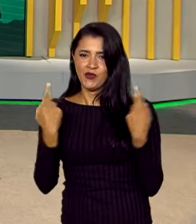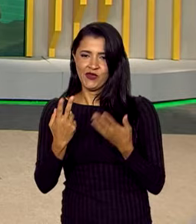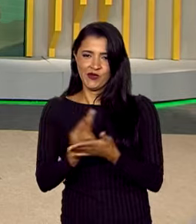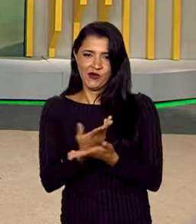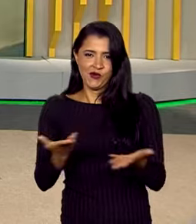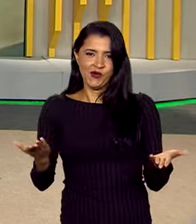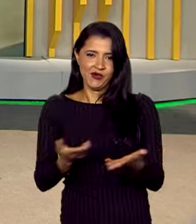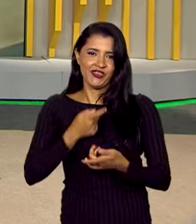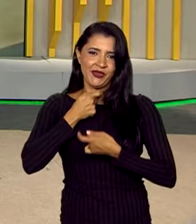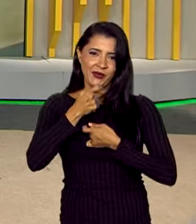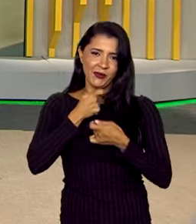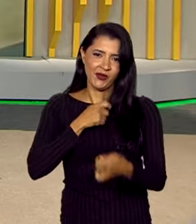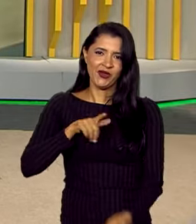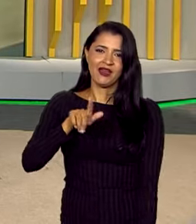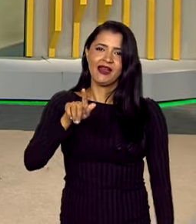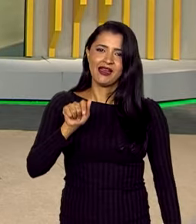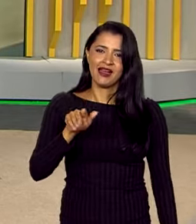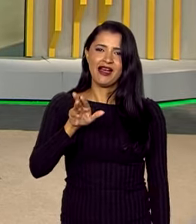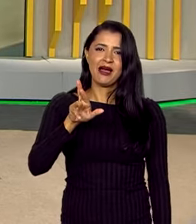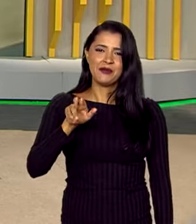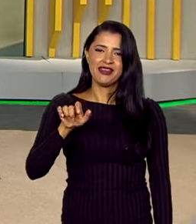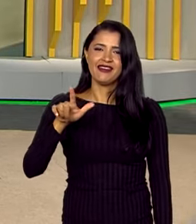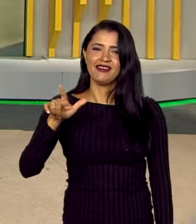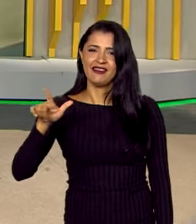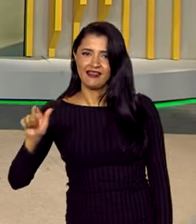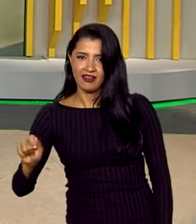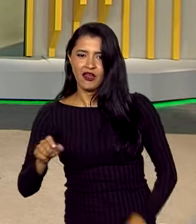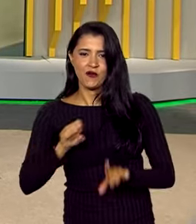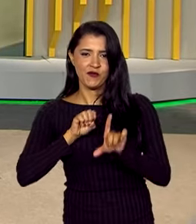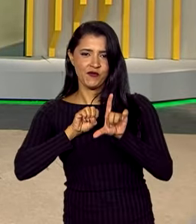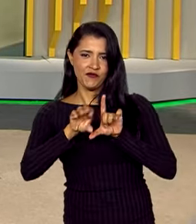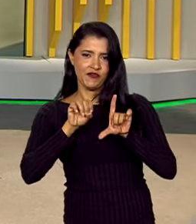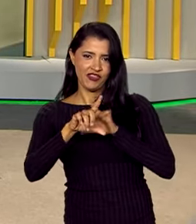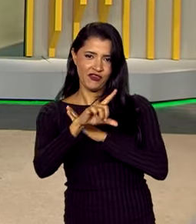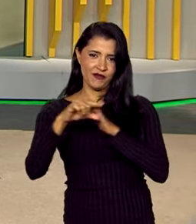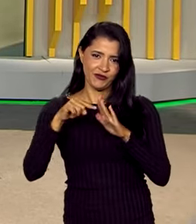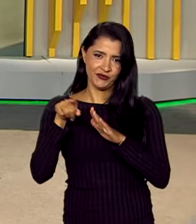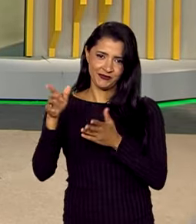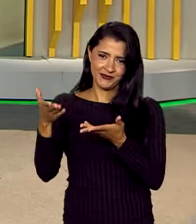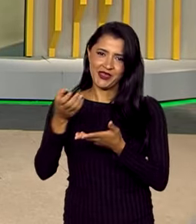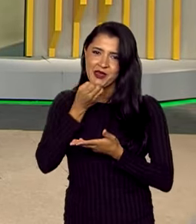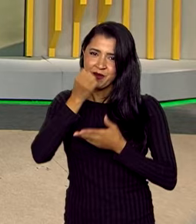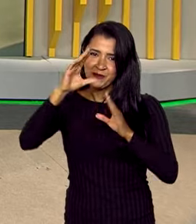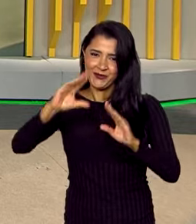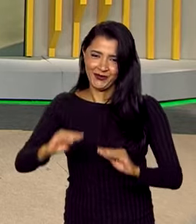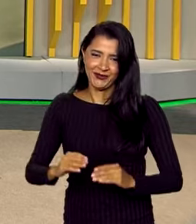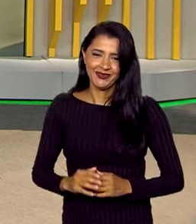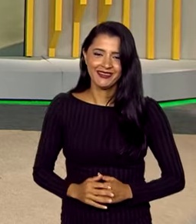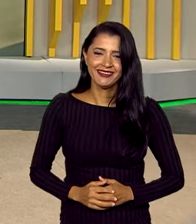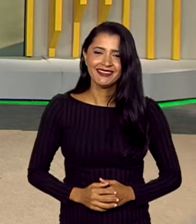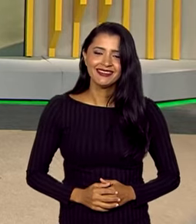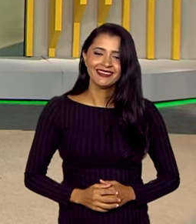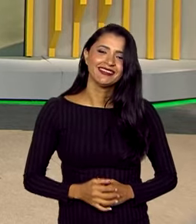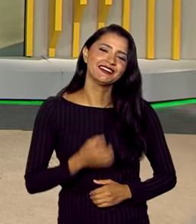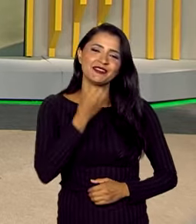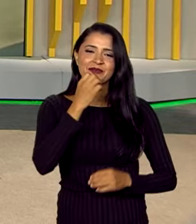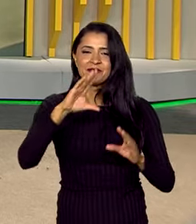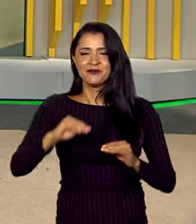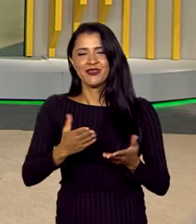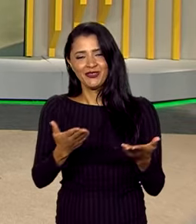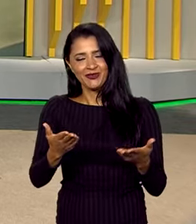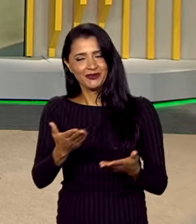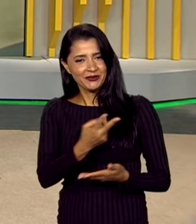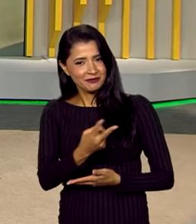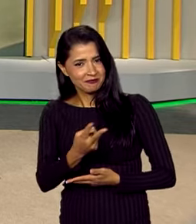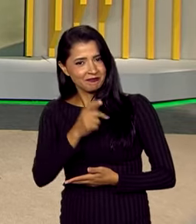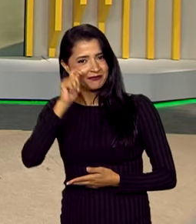hoje é a repórter Gabriela Noronha, ao vivo direto do Palácio do Planalto. Boa noite, Gabi. Boa noite, Ana,